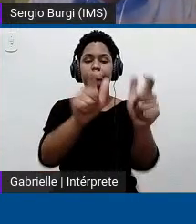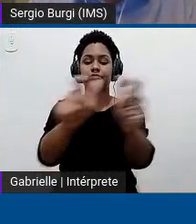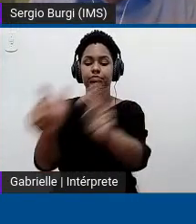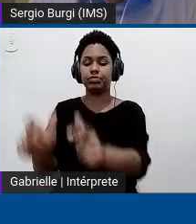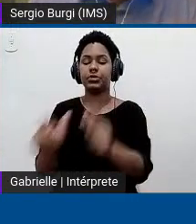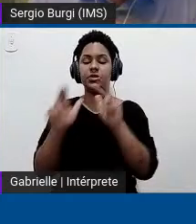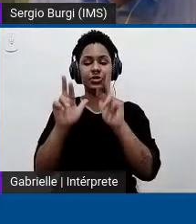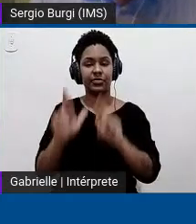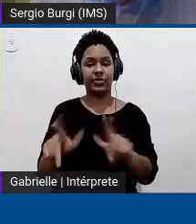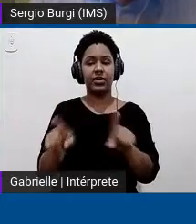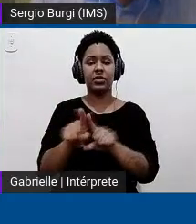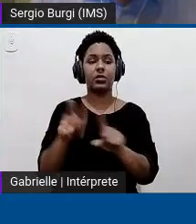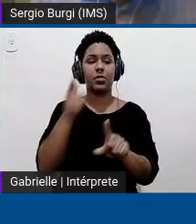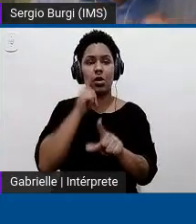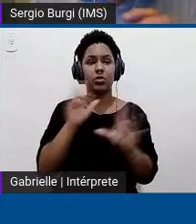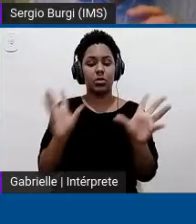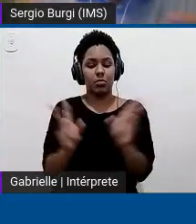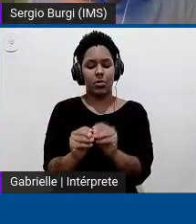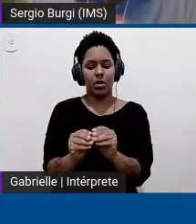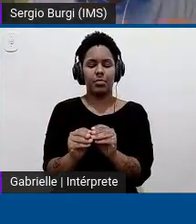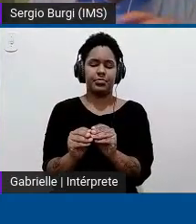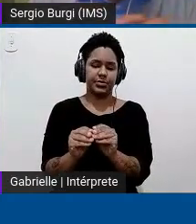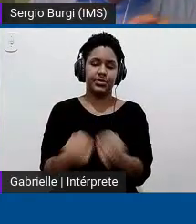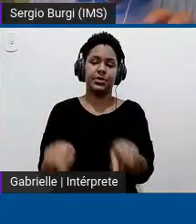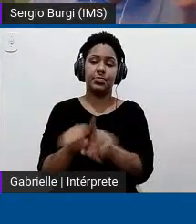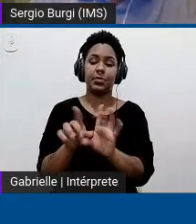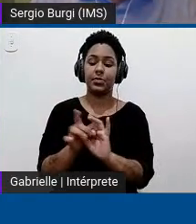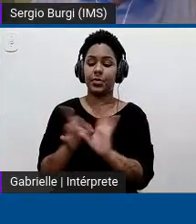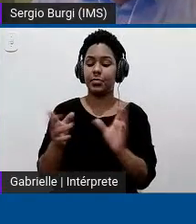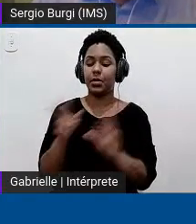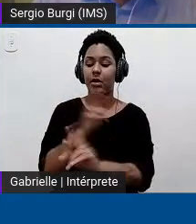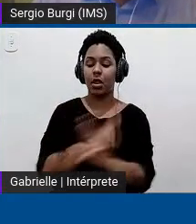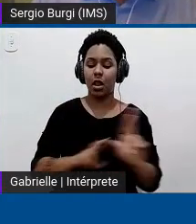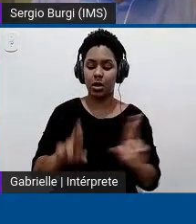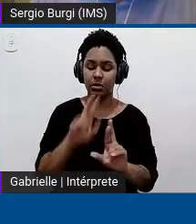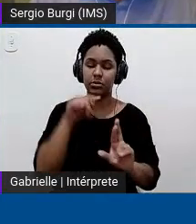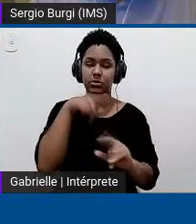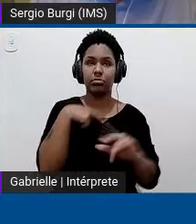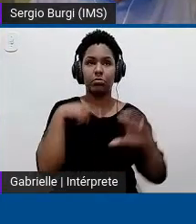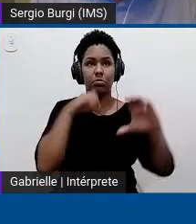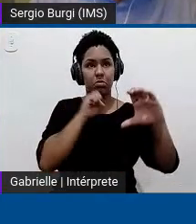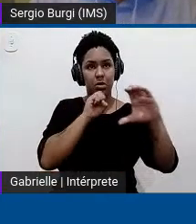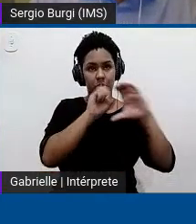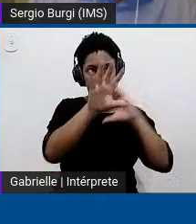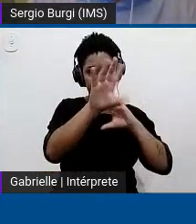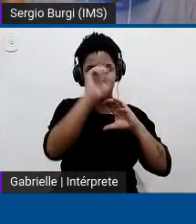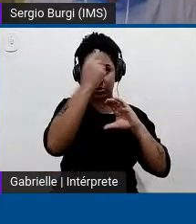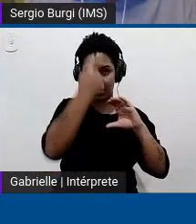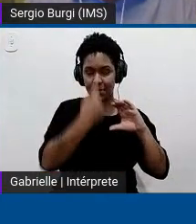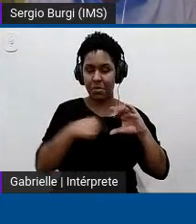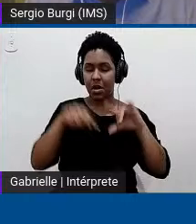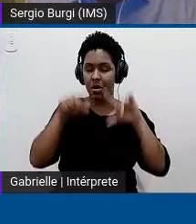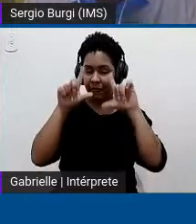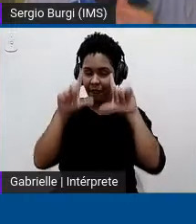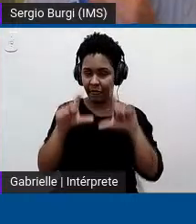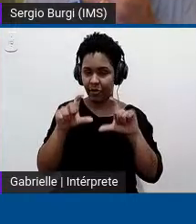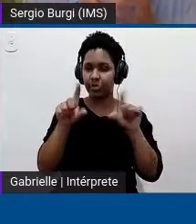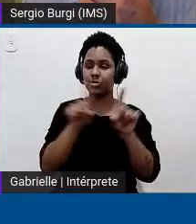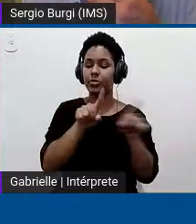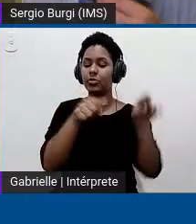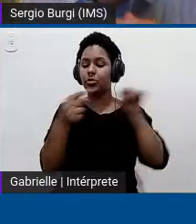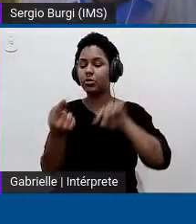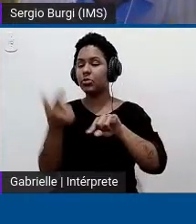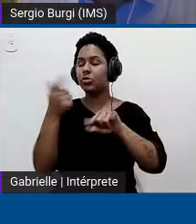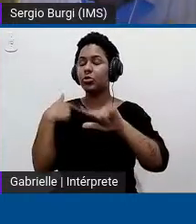para ser muito compacto, para permitir essa relação entre projeção de imagens fotográficas em imagem em